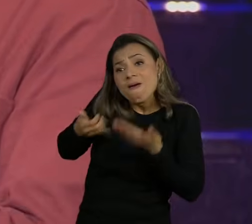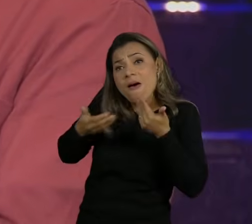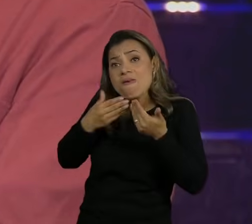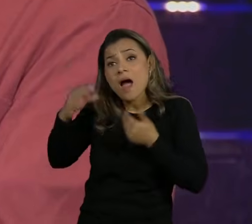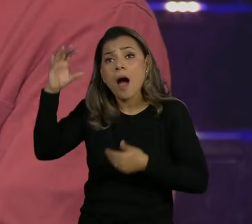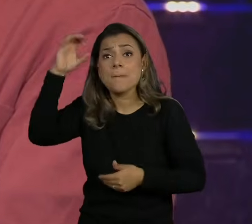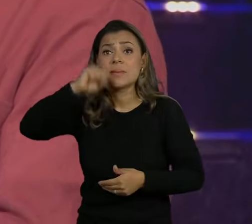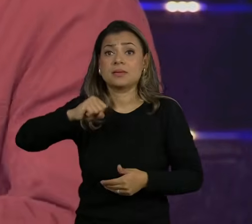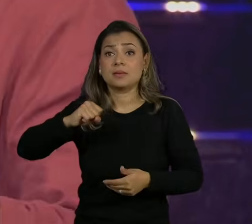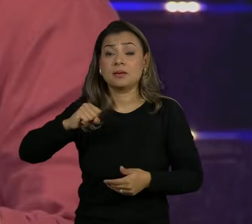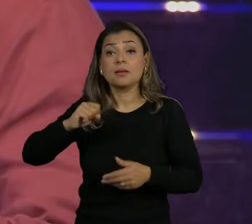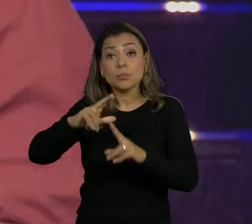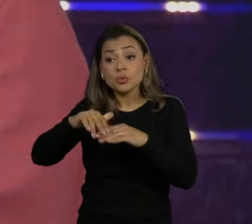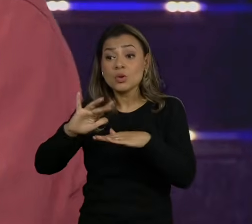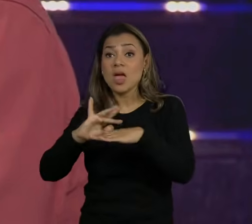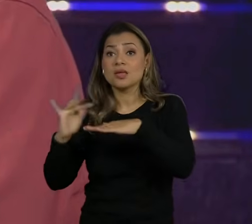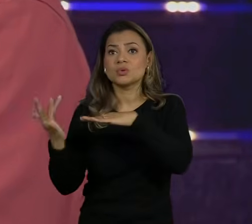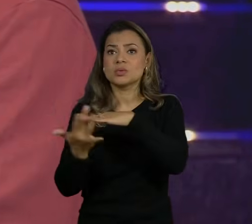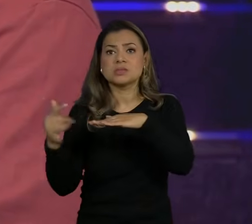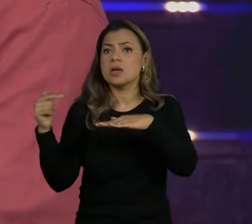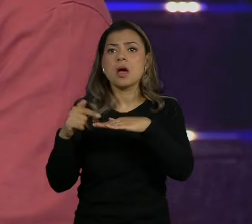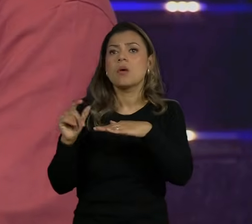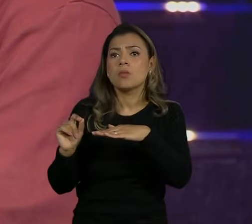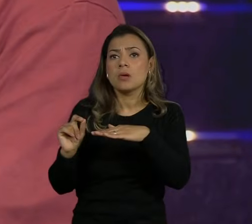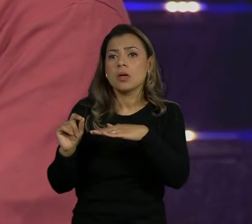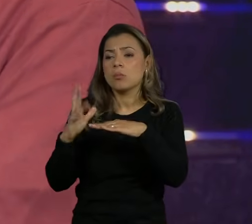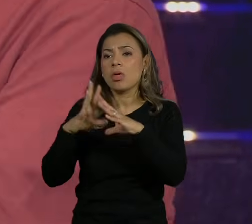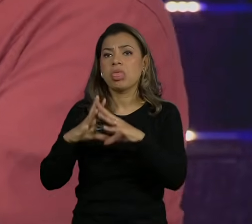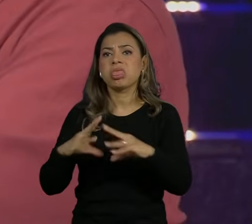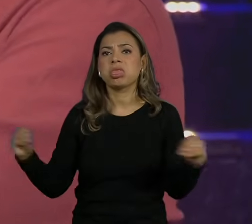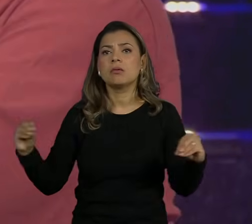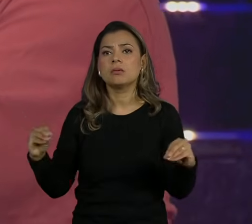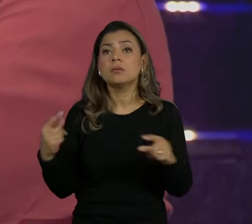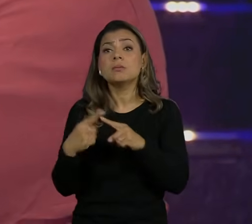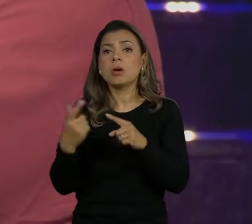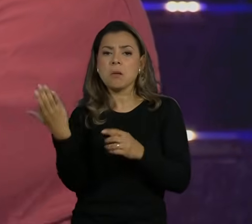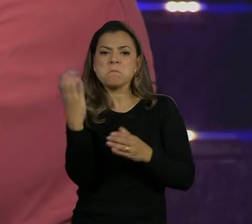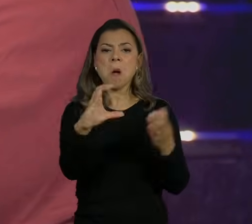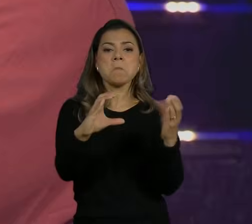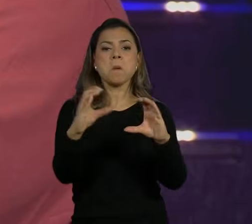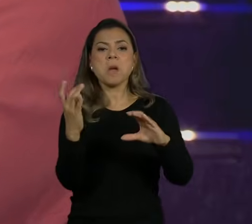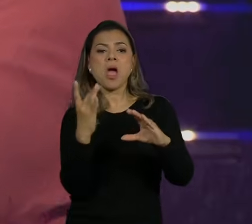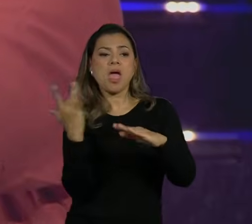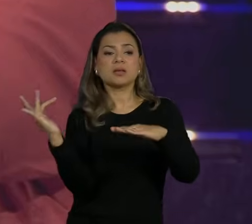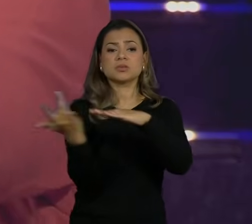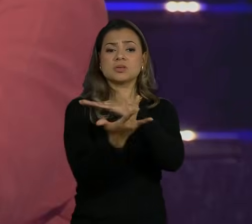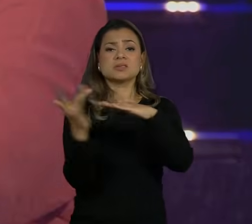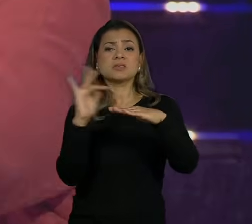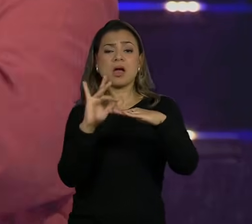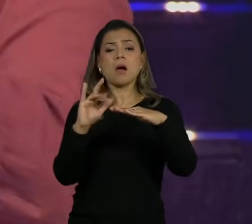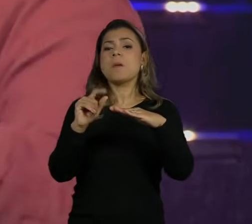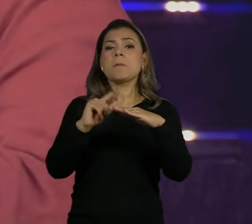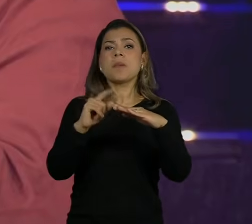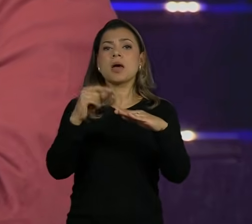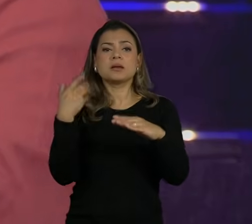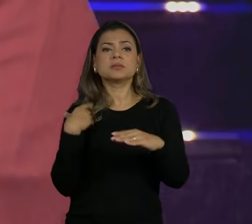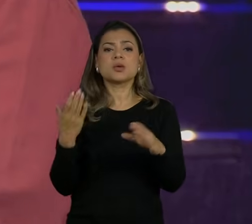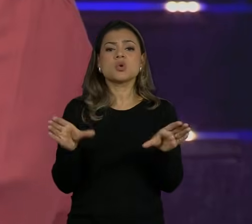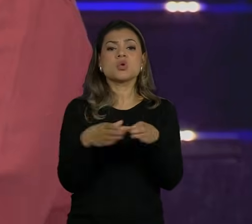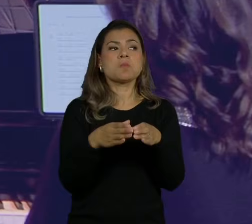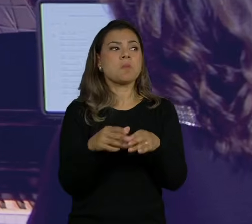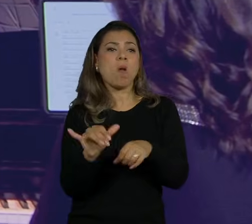As redes sociais aniquilam com isso. Por quê? Porque elas são autorreferidas, elas vão montando o seu próprio